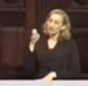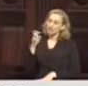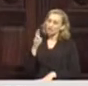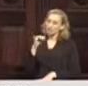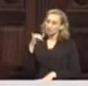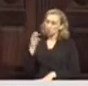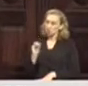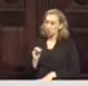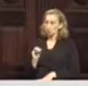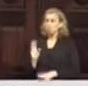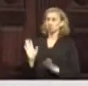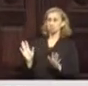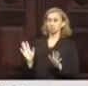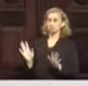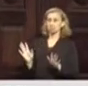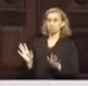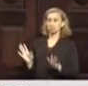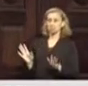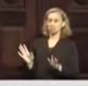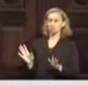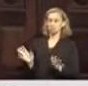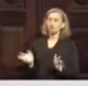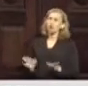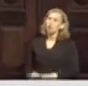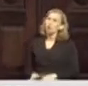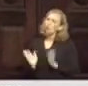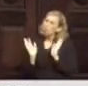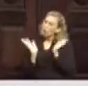esta é uma pequena história. Hoje,